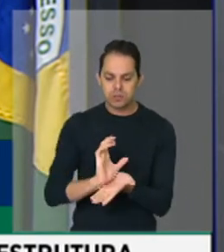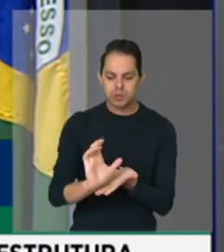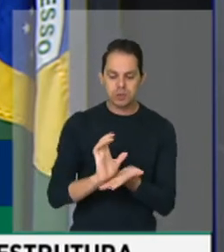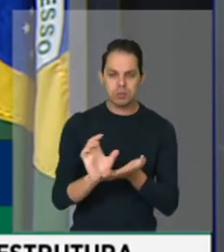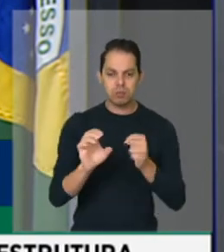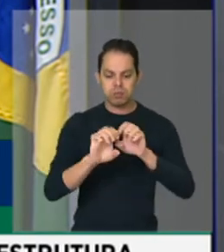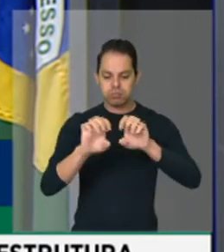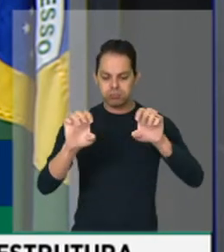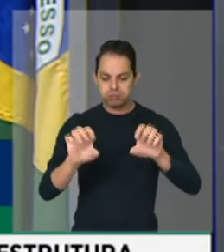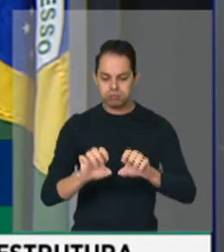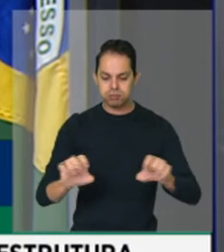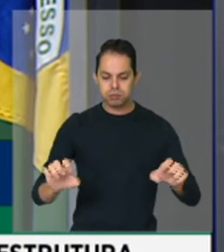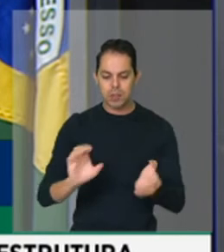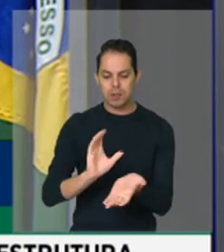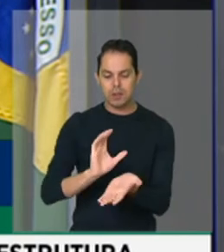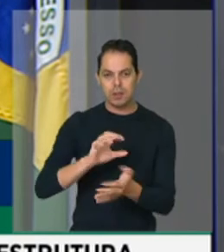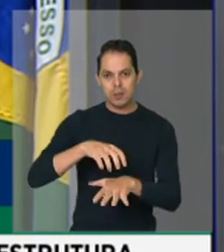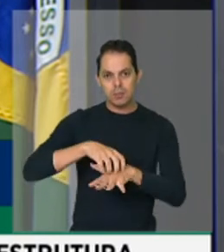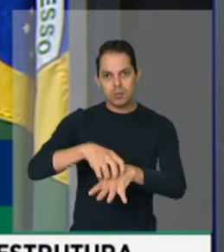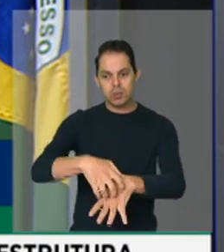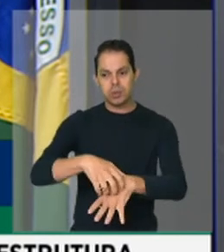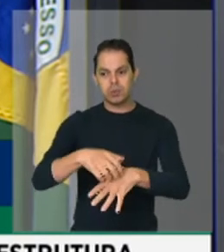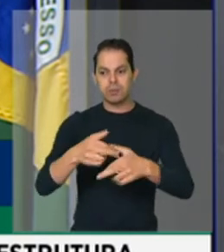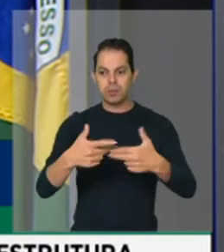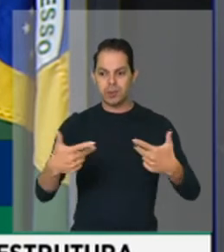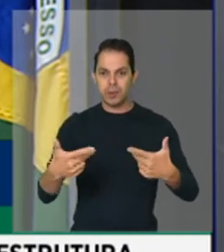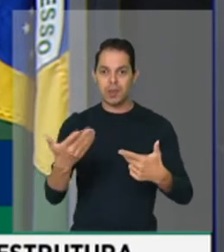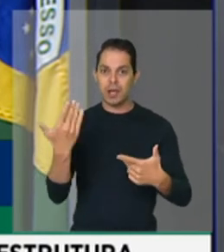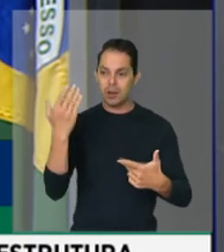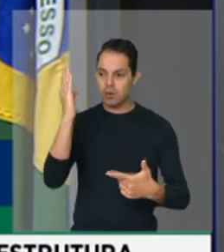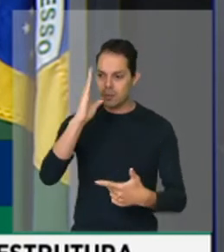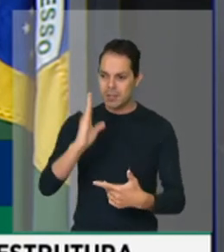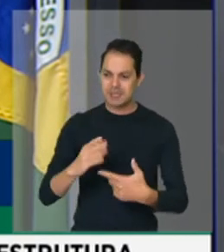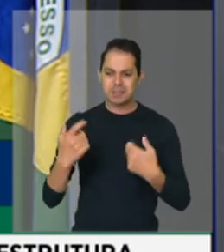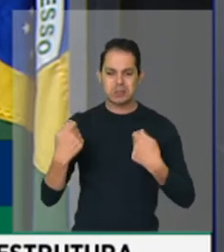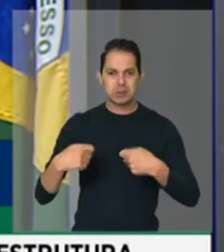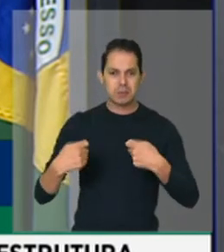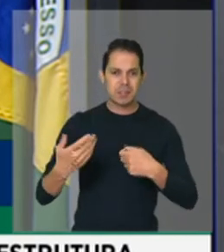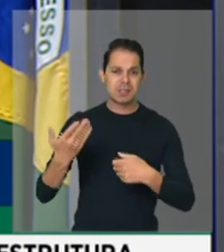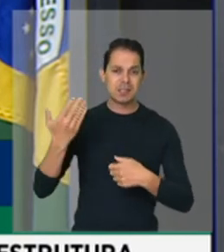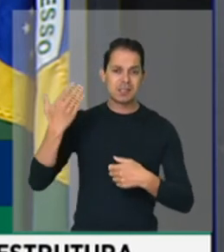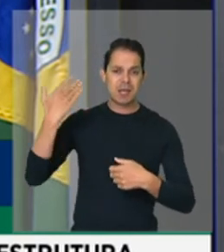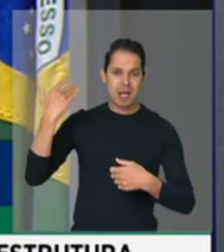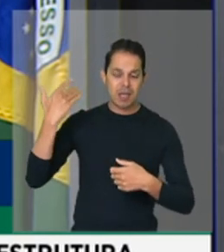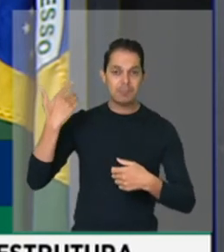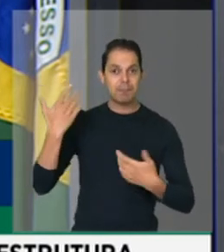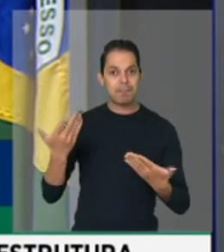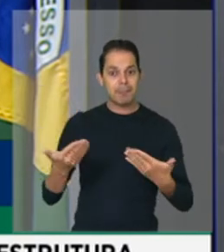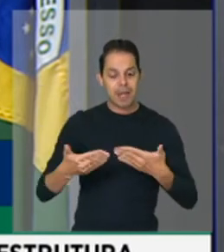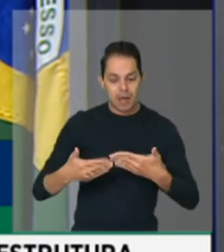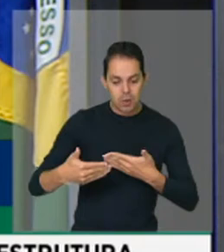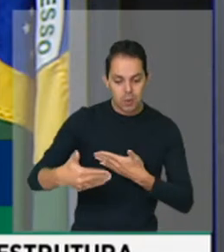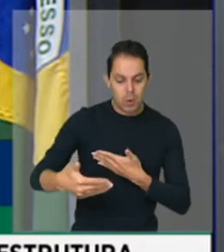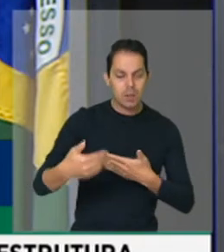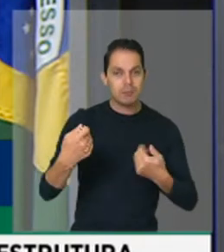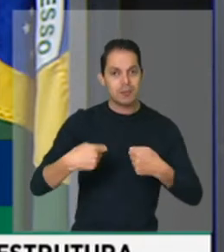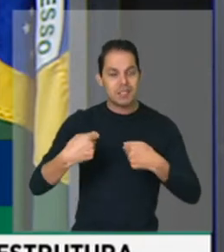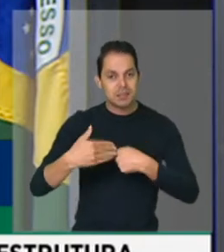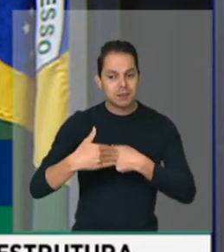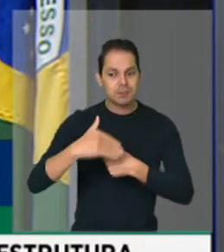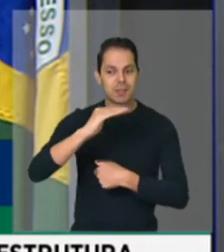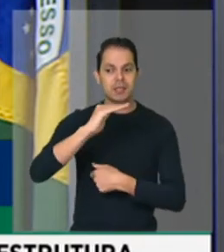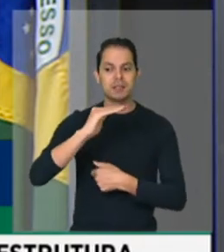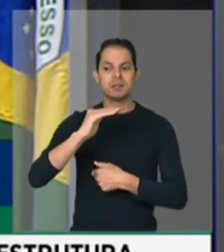infraestrutura. Investimento que o Brasil já carecia, mas lógico que essa necessidade tornou-se muito mais aguda